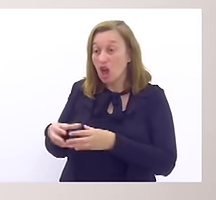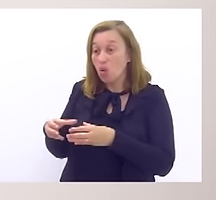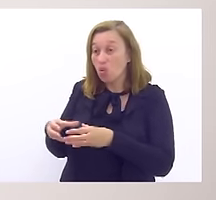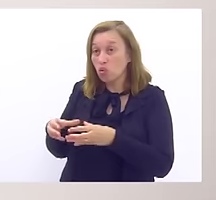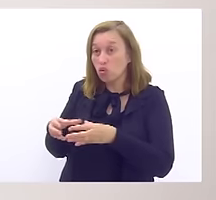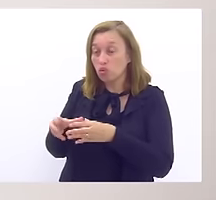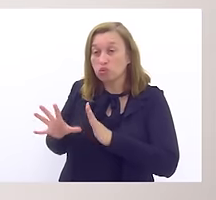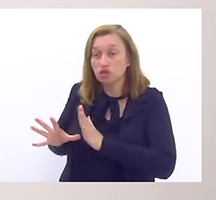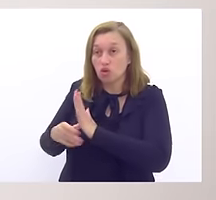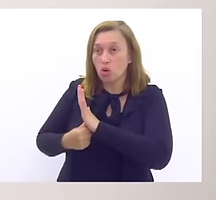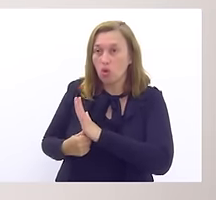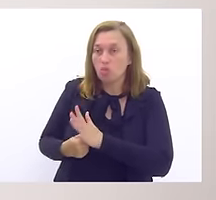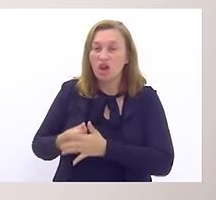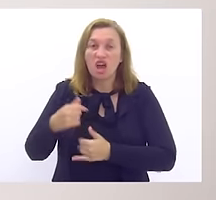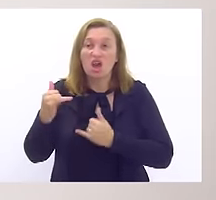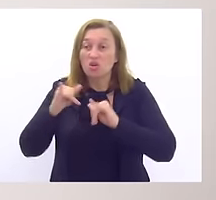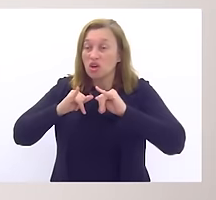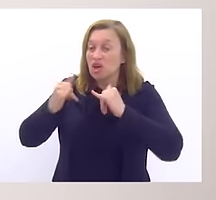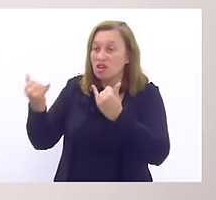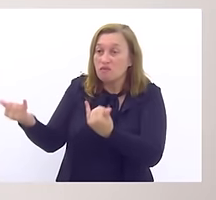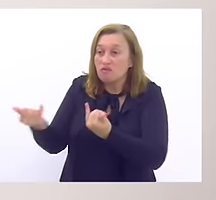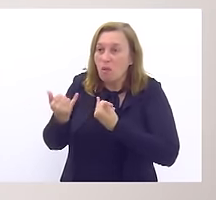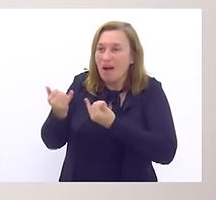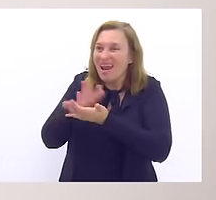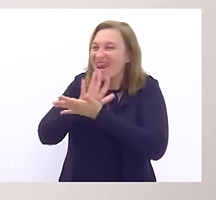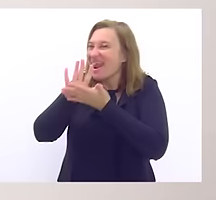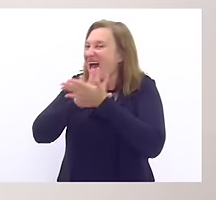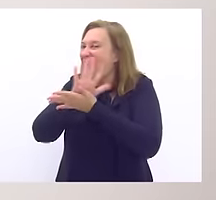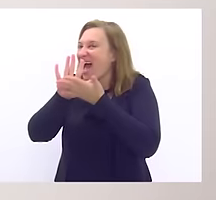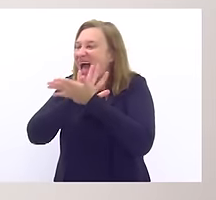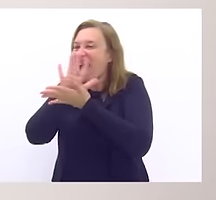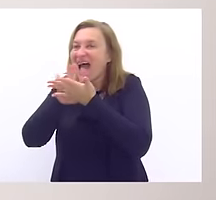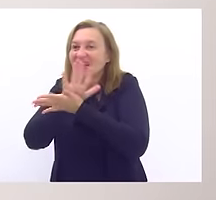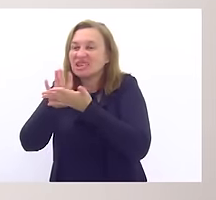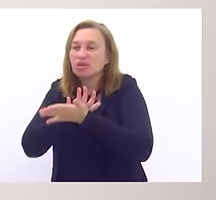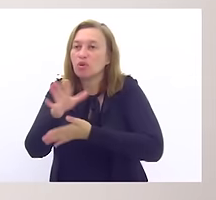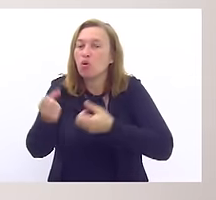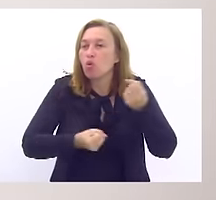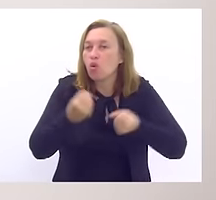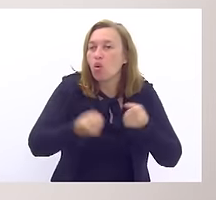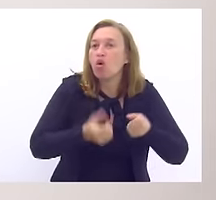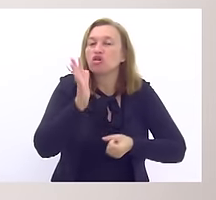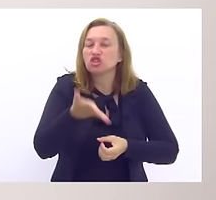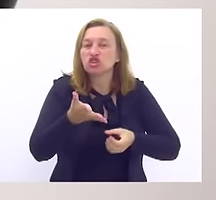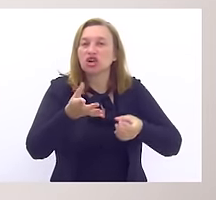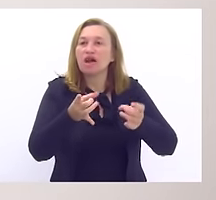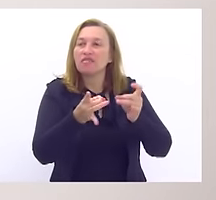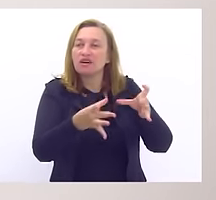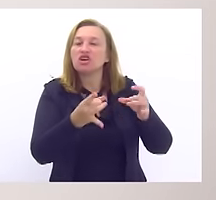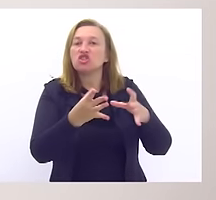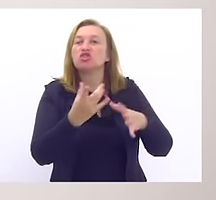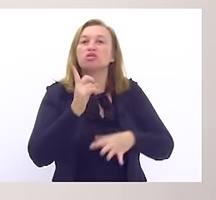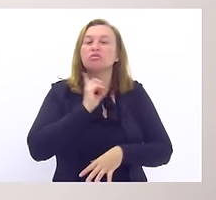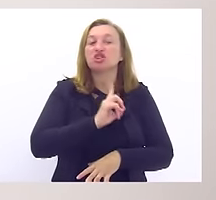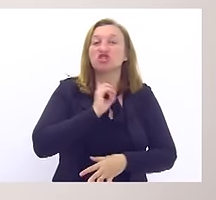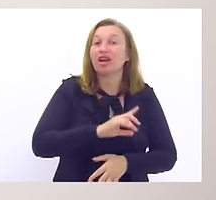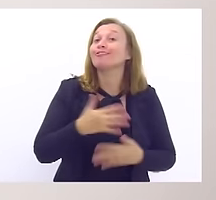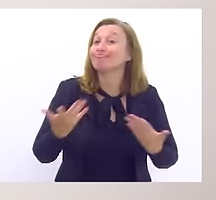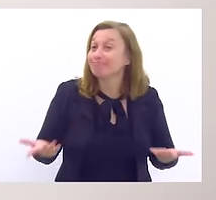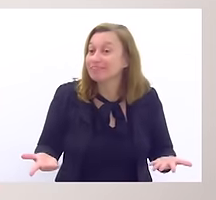eu sequer fui notificado sequer fui notificado o meu carro já estava emplacado em Minas Gerais